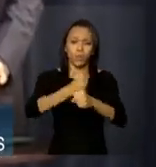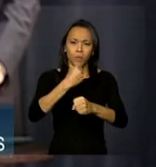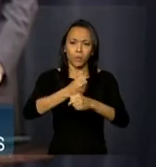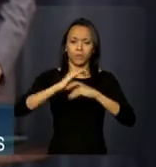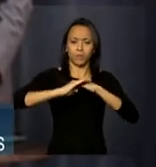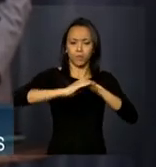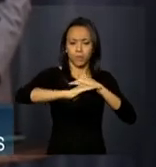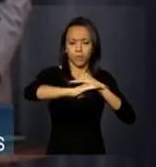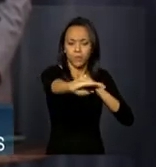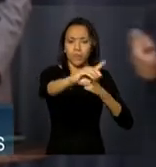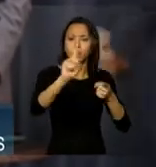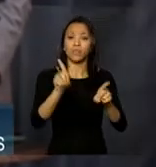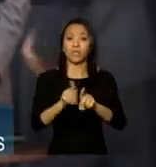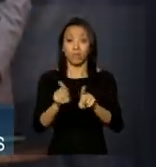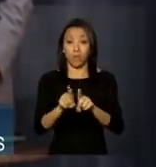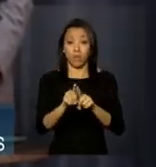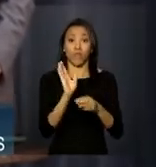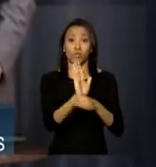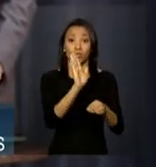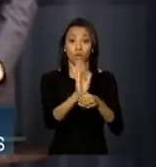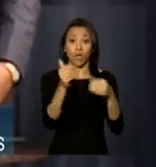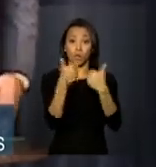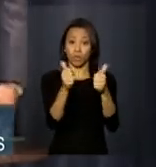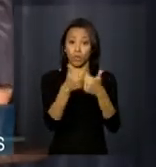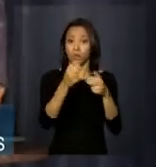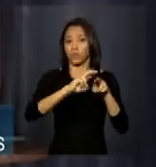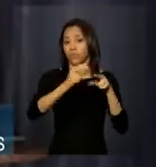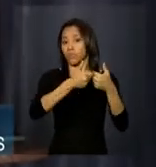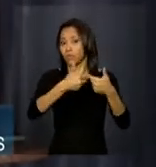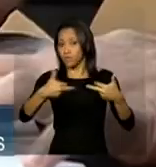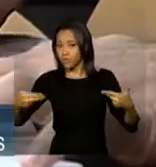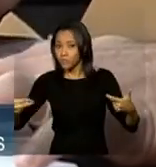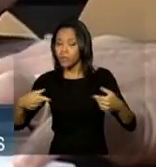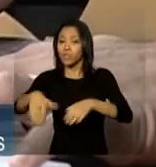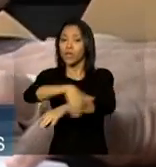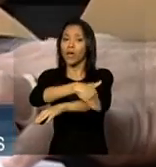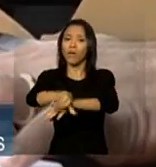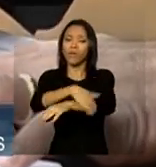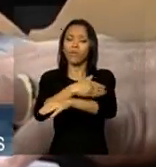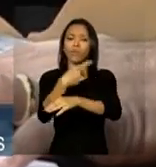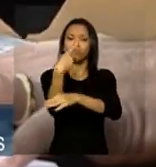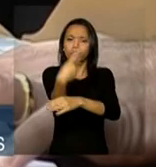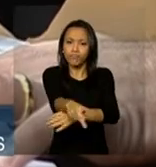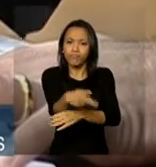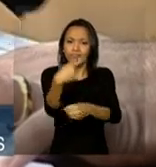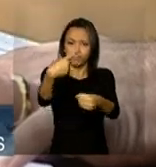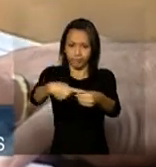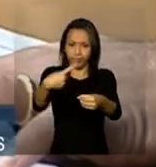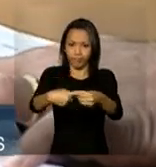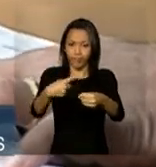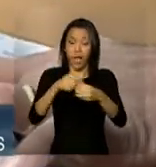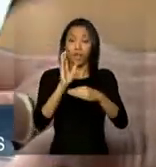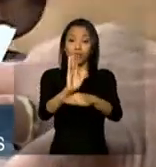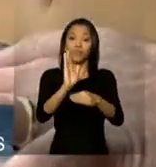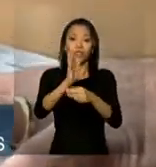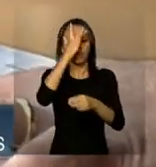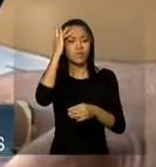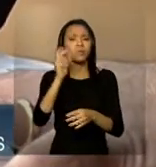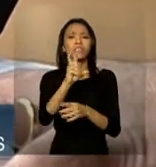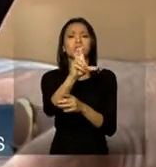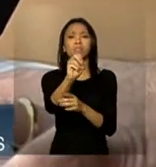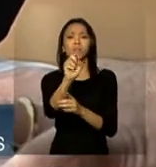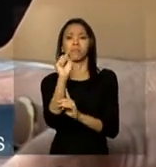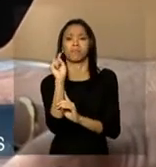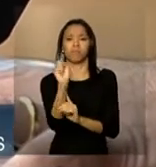Urbanas, Programa Protransporte, na rua Cristóforo Randon, beneficiando uma população estimada de 50 mil